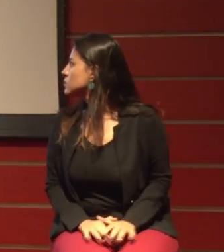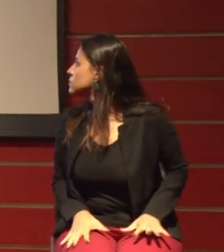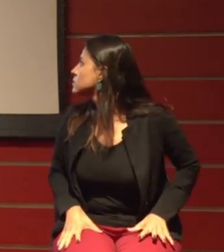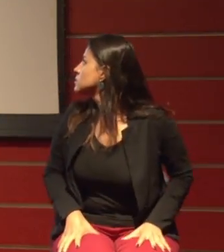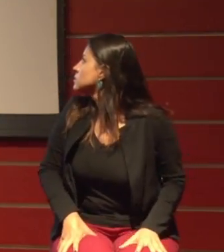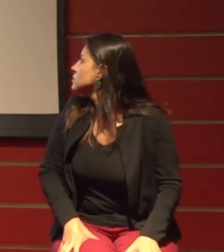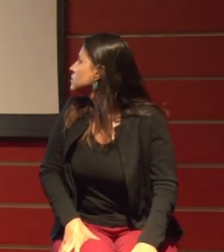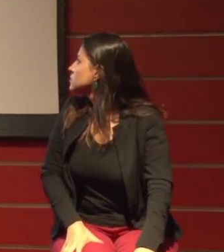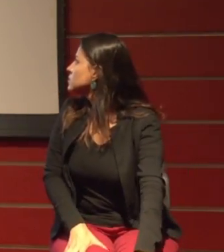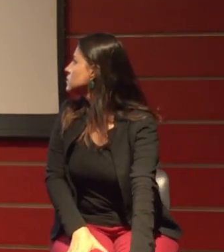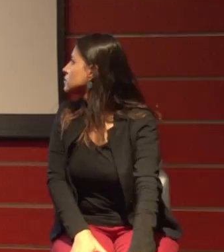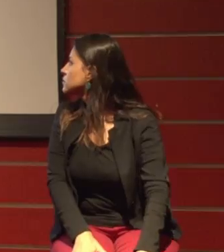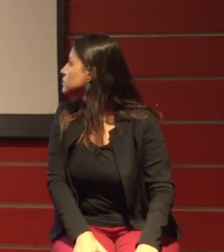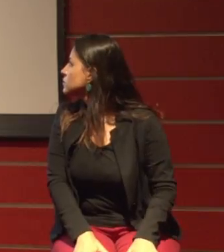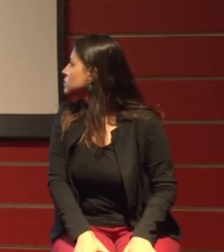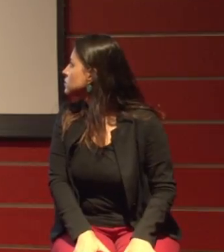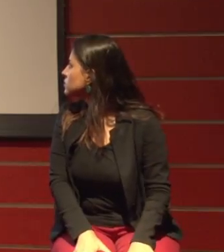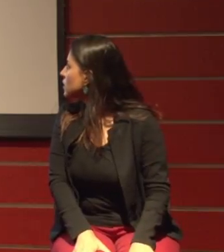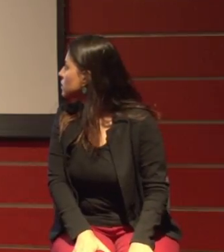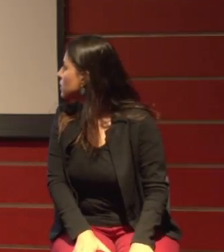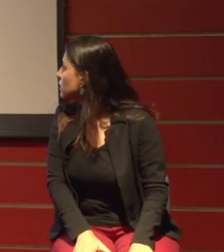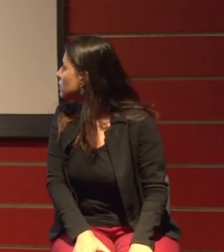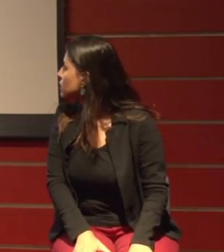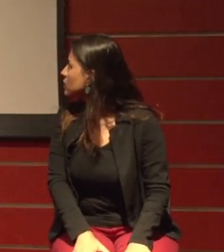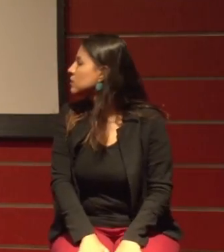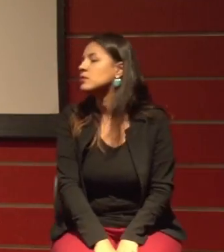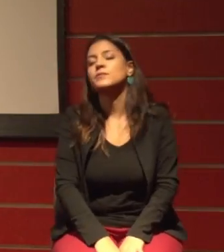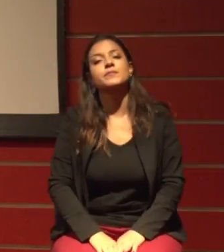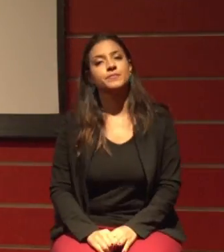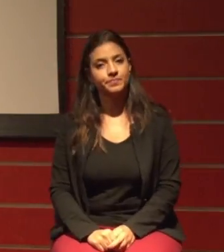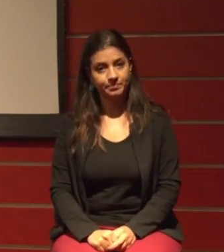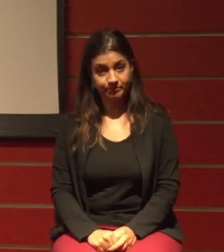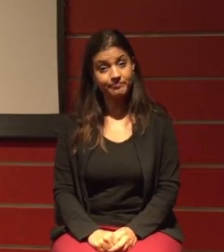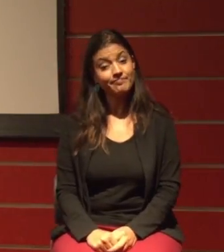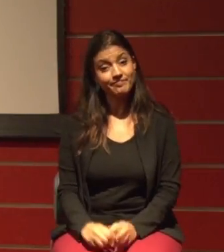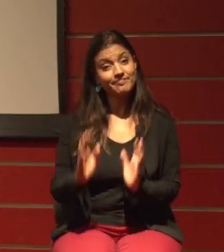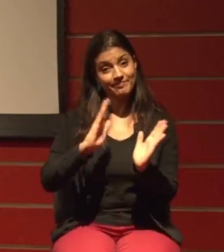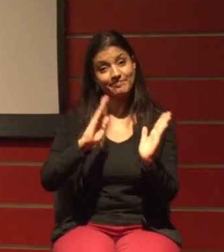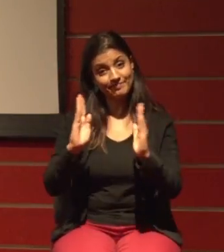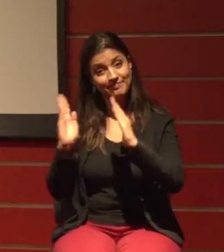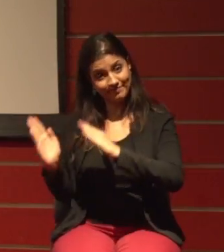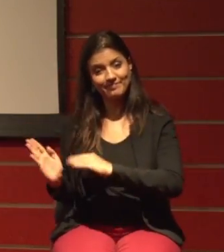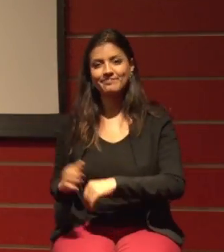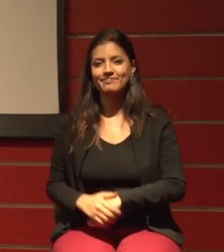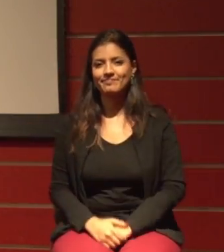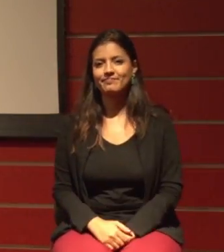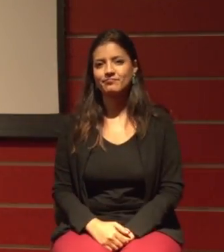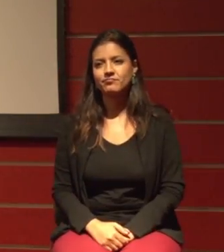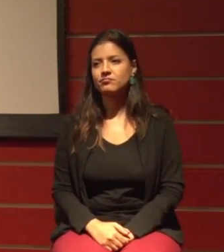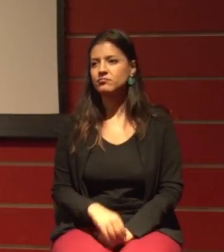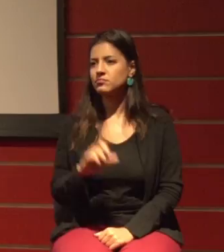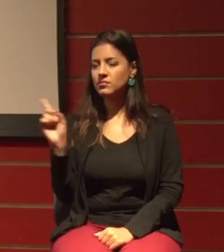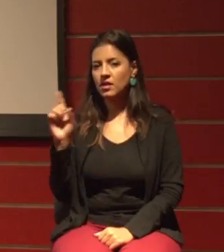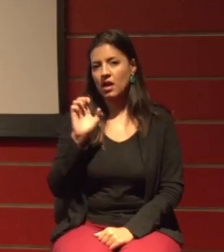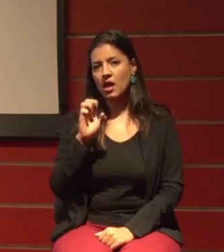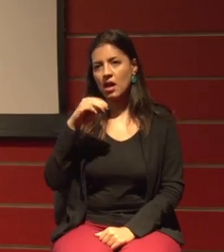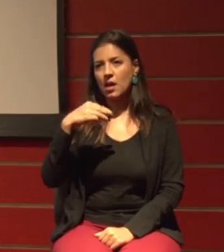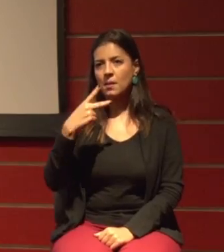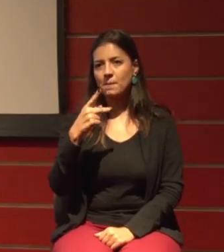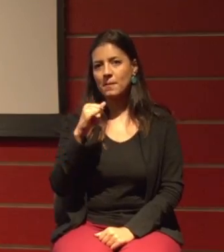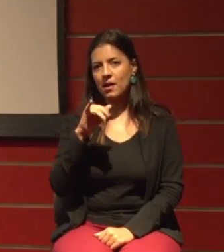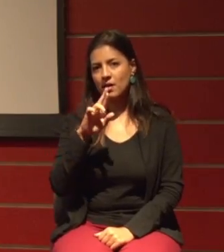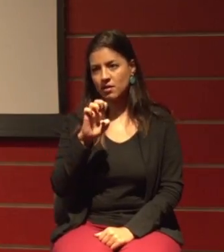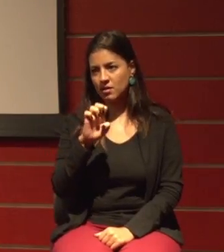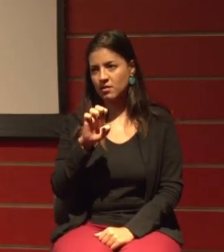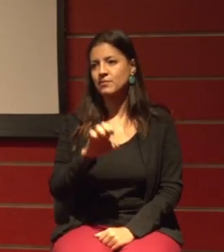eh e aí entrando aqui começando com as séries né a série Empire